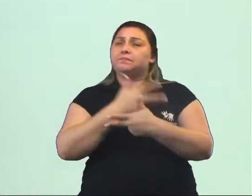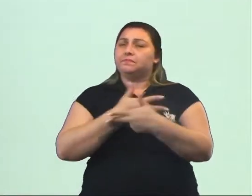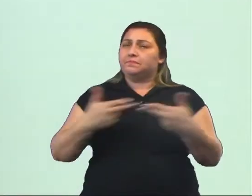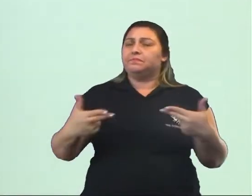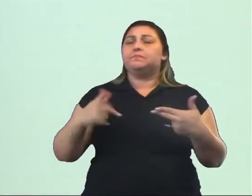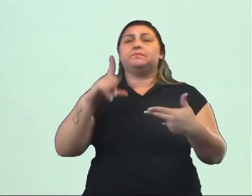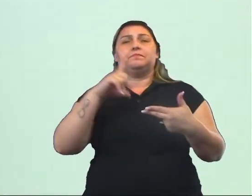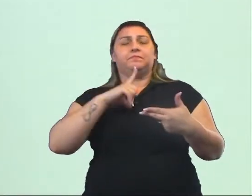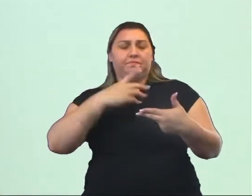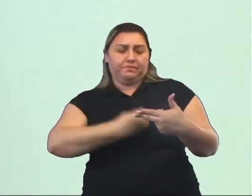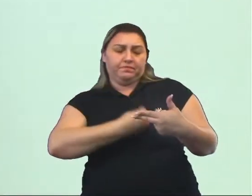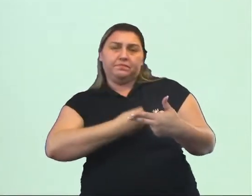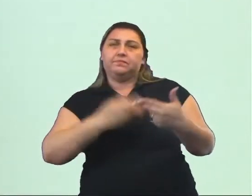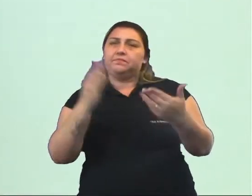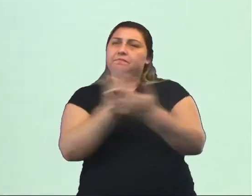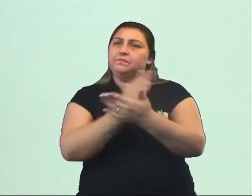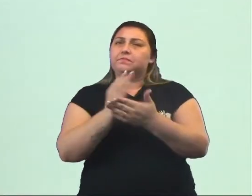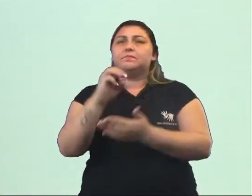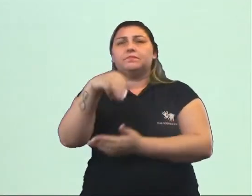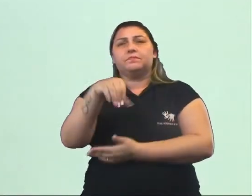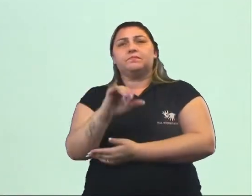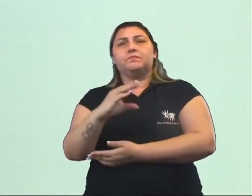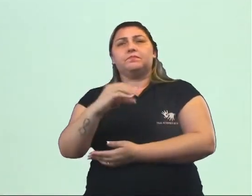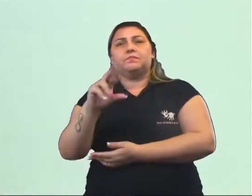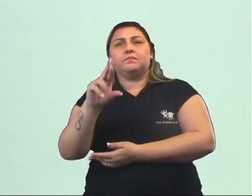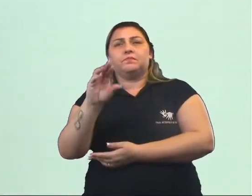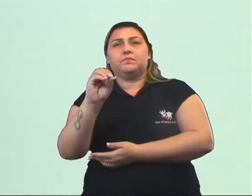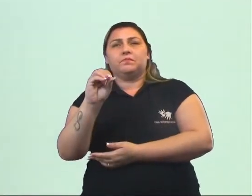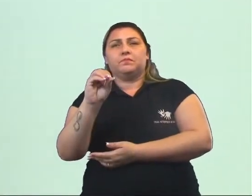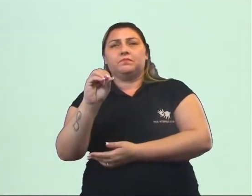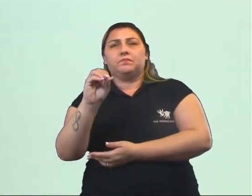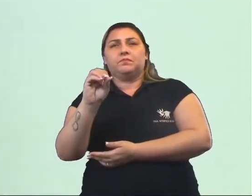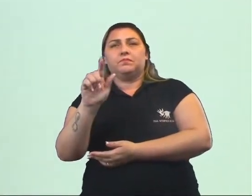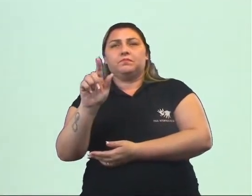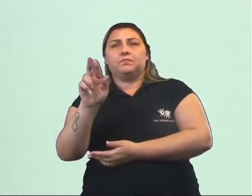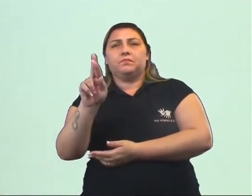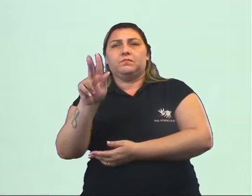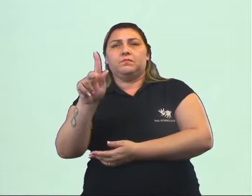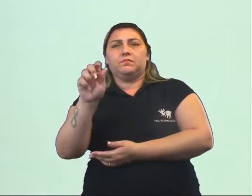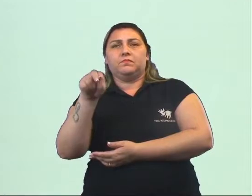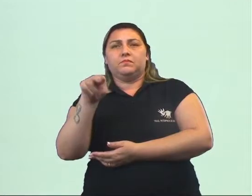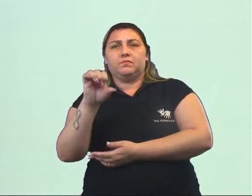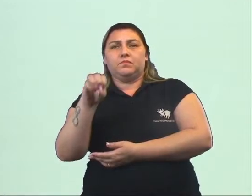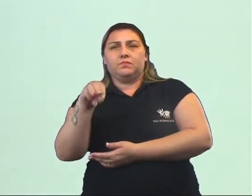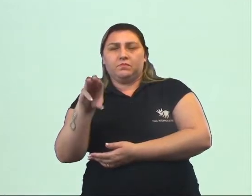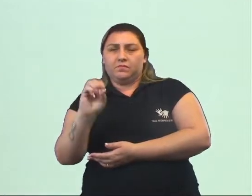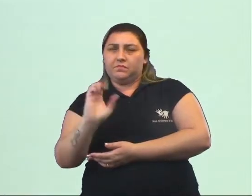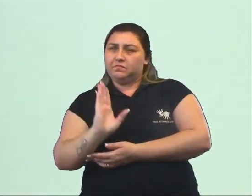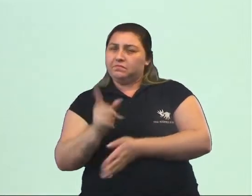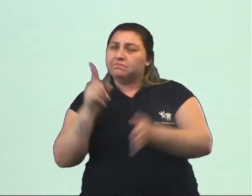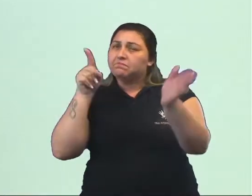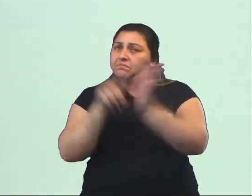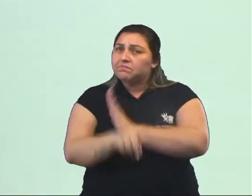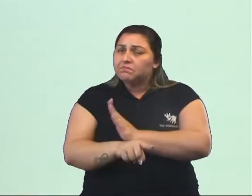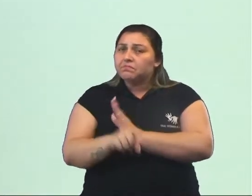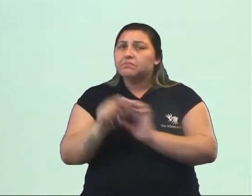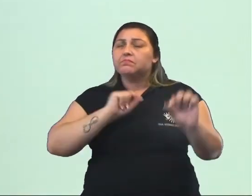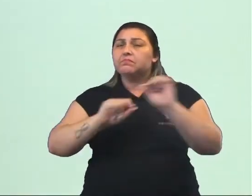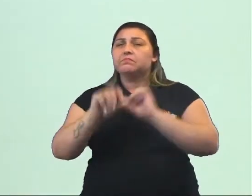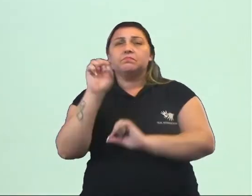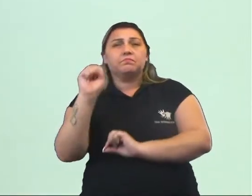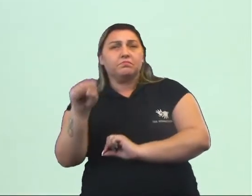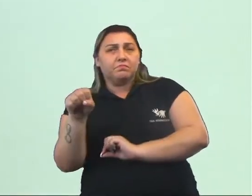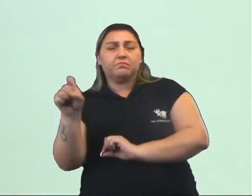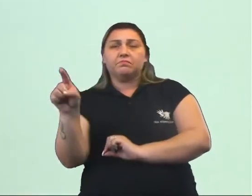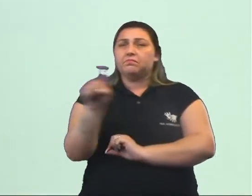alimentos há a presença de alguns micro-organismos? Vocês já pararam para se perguntar isso? O que vocês acham? Será que